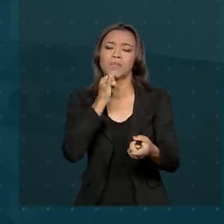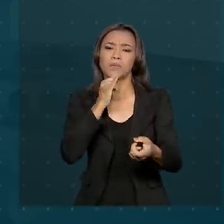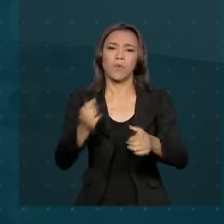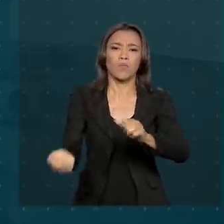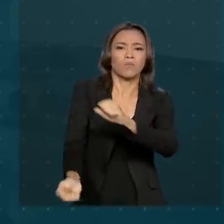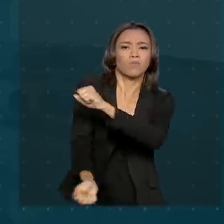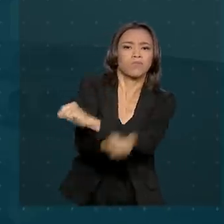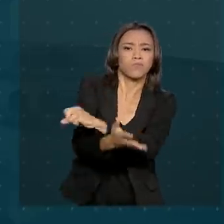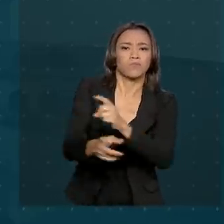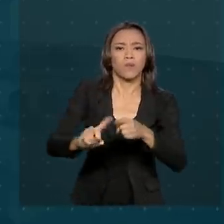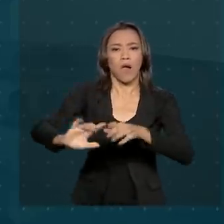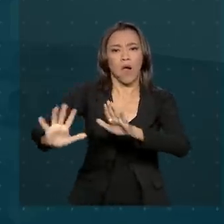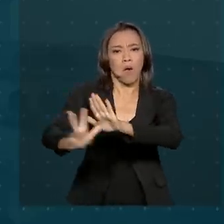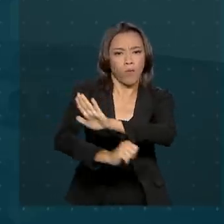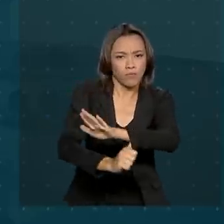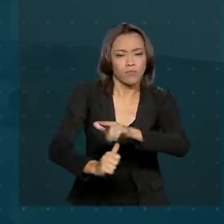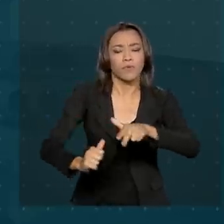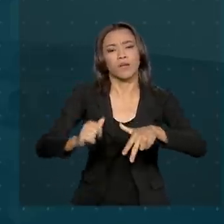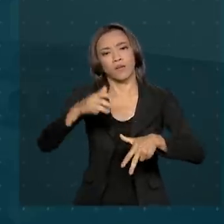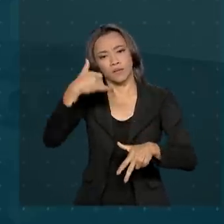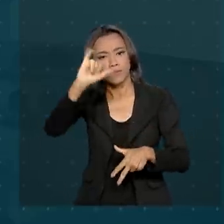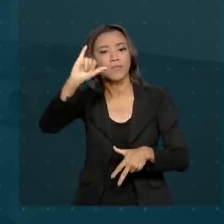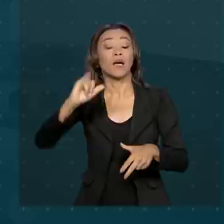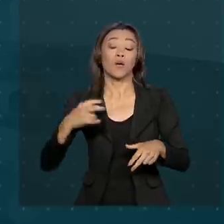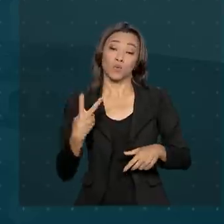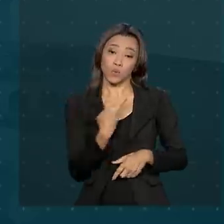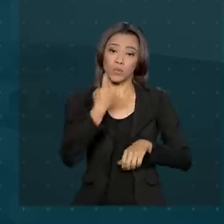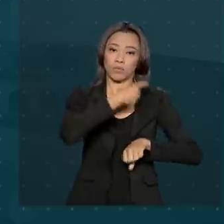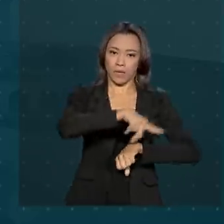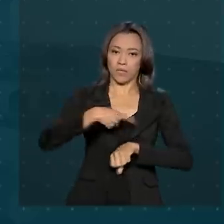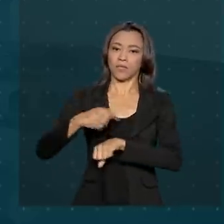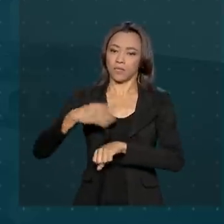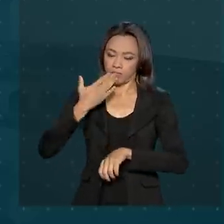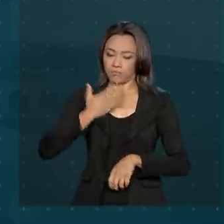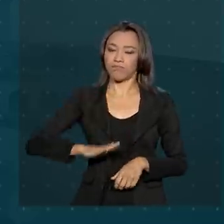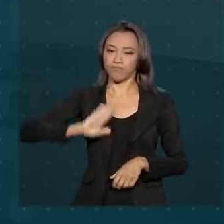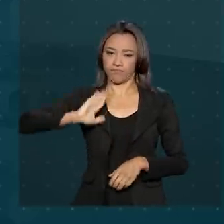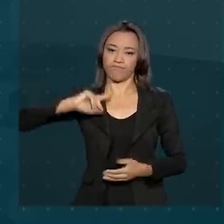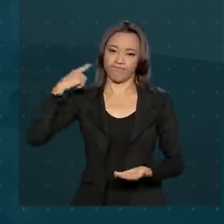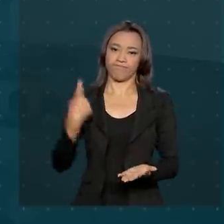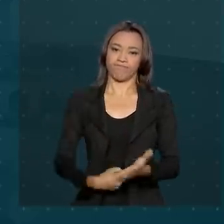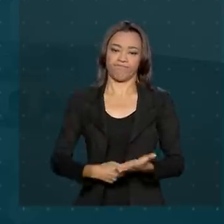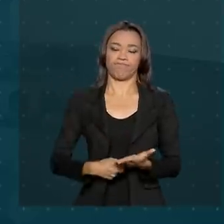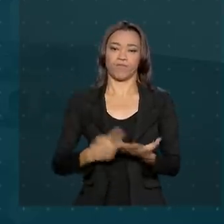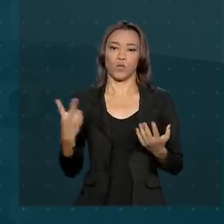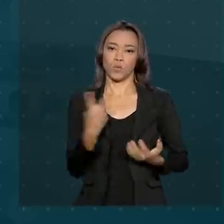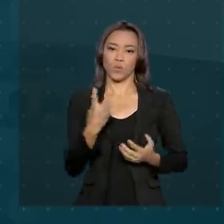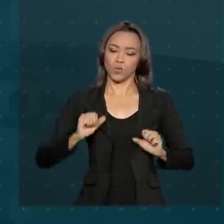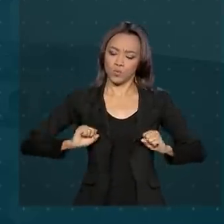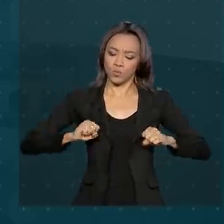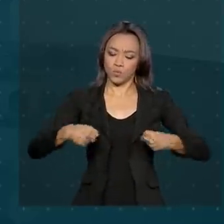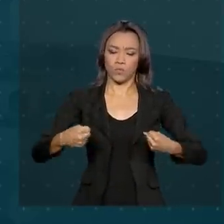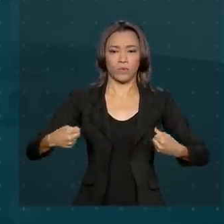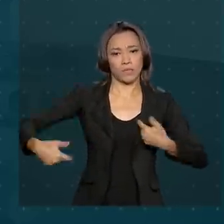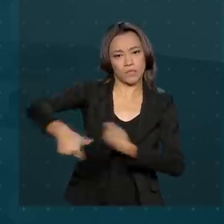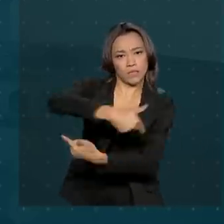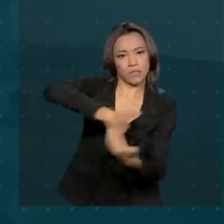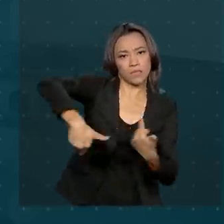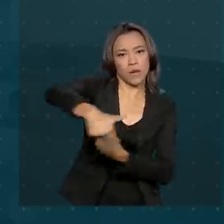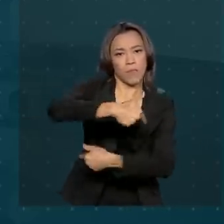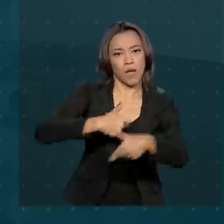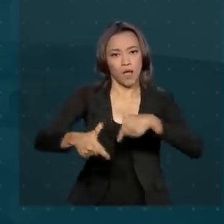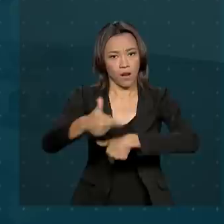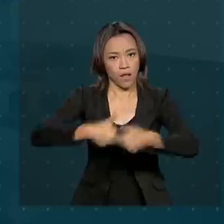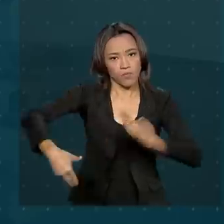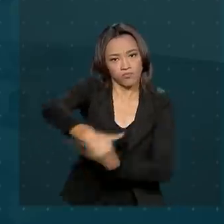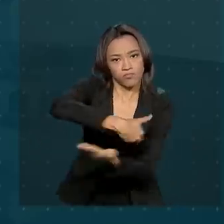corrupção e lavagem de dinheiro, as duas nações também se comprometeram a trabalhar juntas. Foram firmadas ainda parcerias